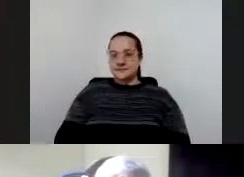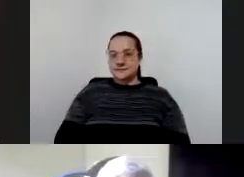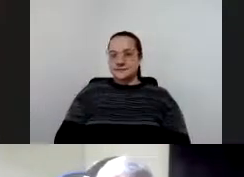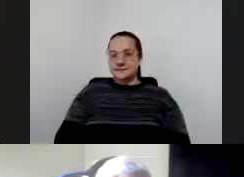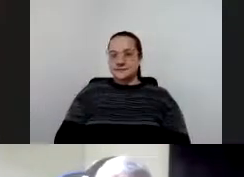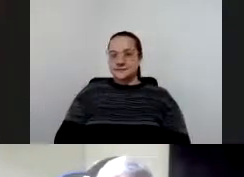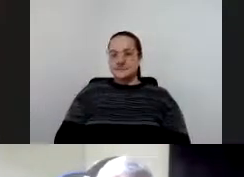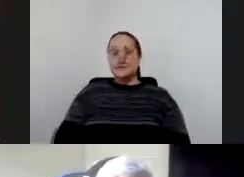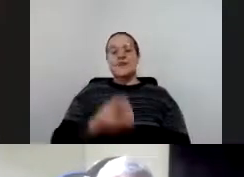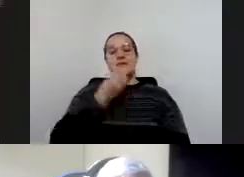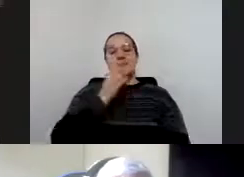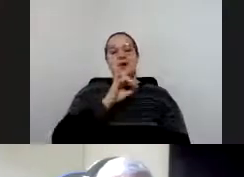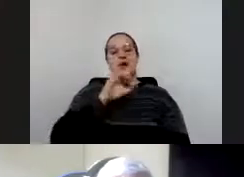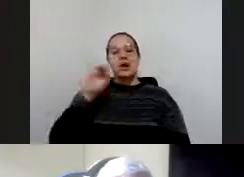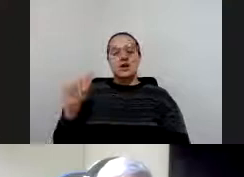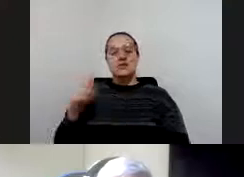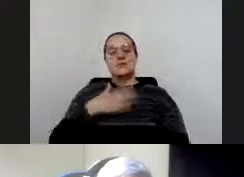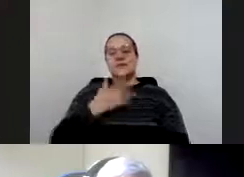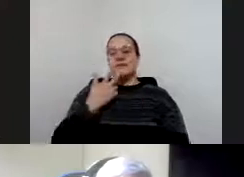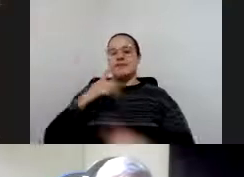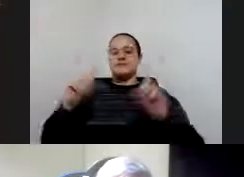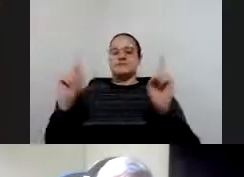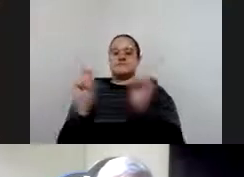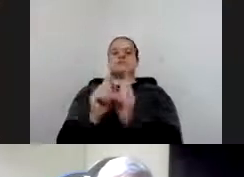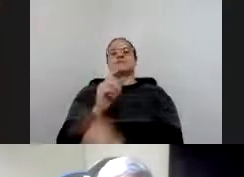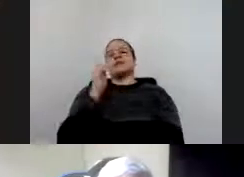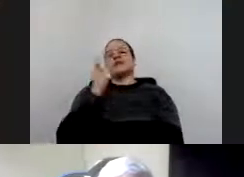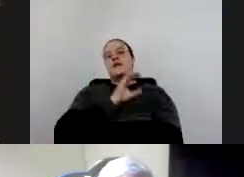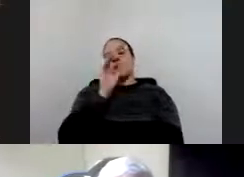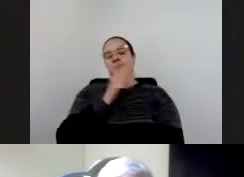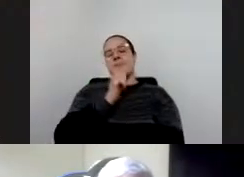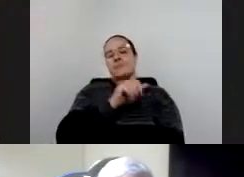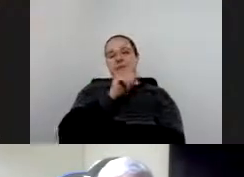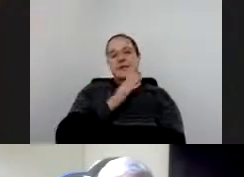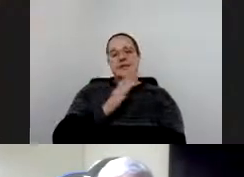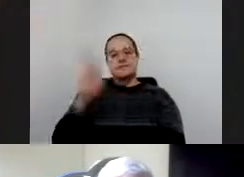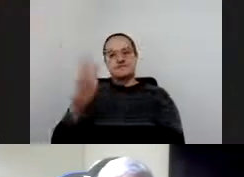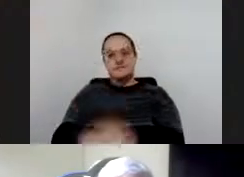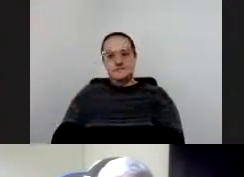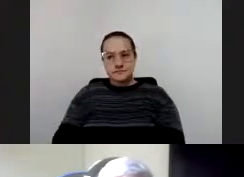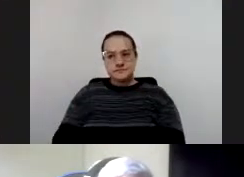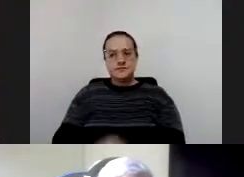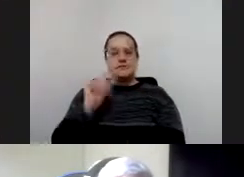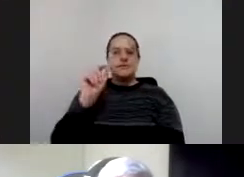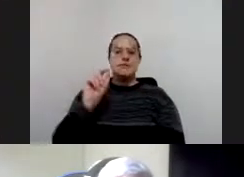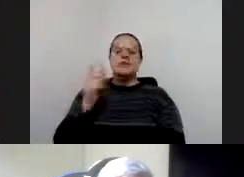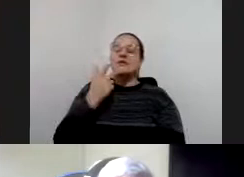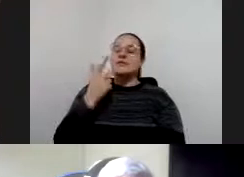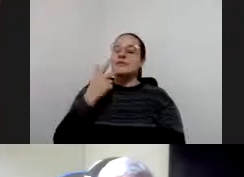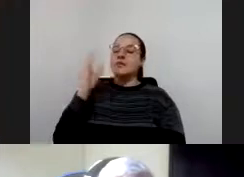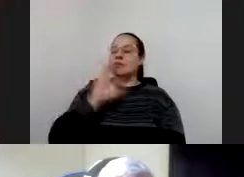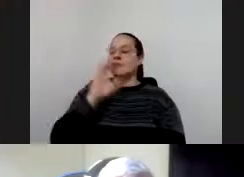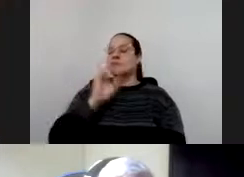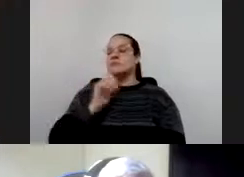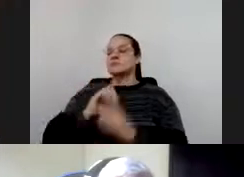Bom dia, pessoal. Minha fala vai ser breve, como mãe do Arthur. Apenas para falar que é uma honra muito